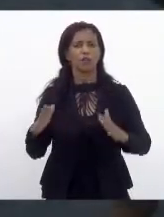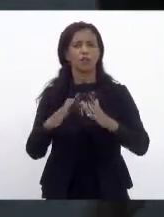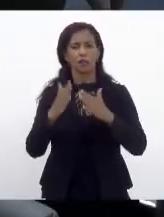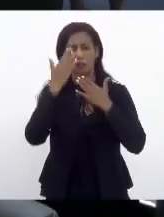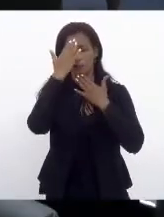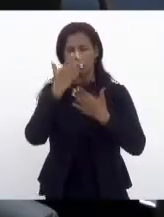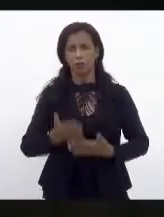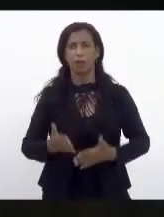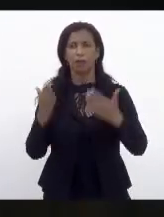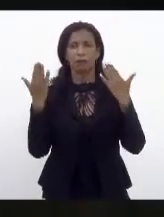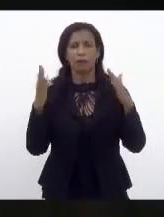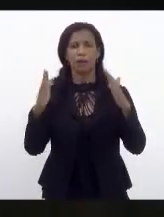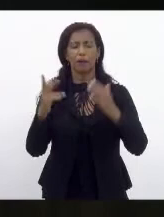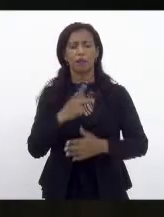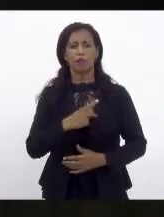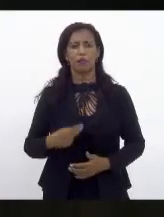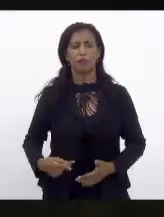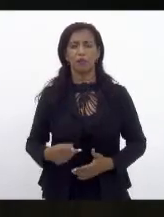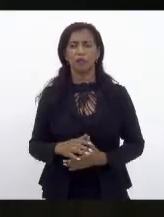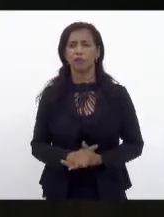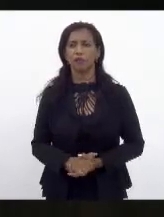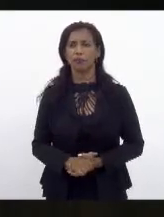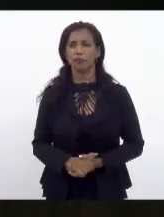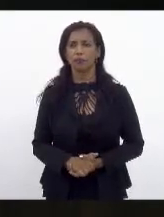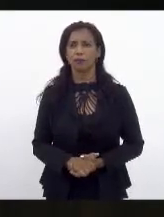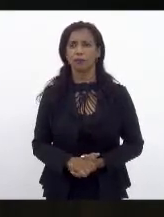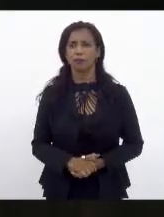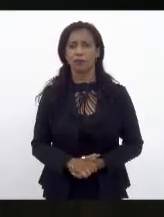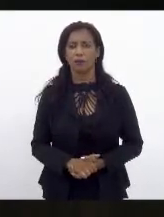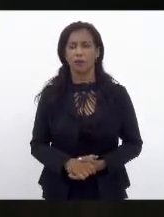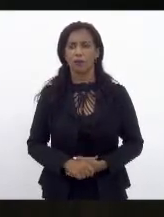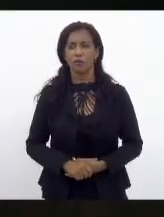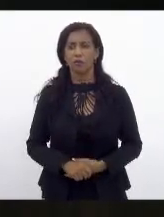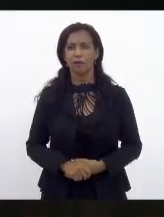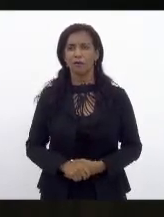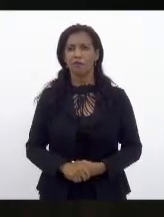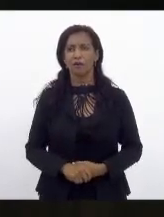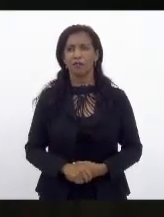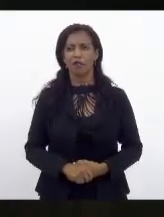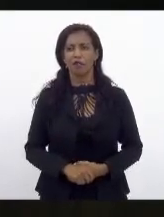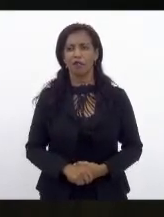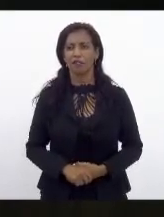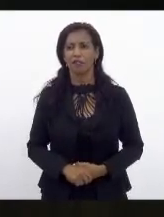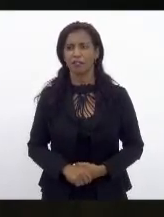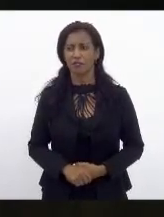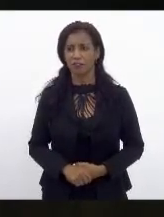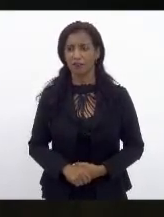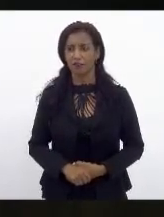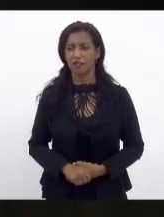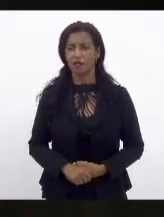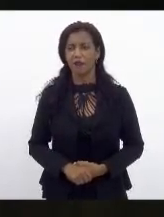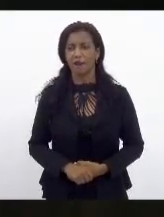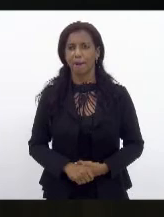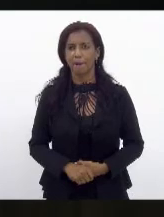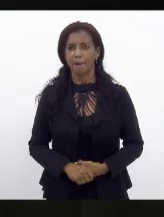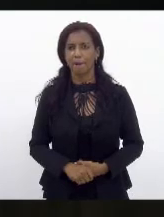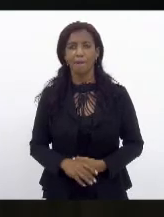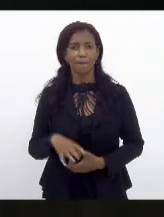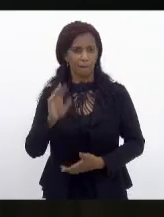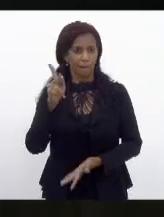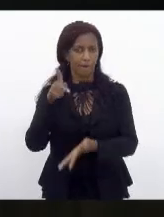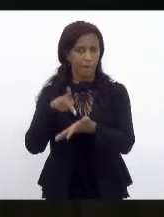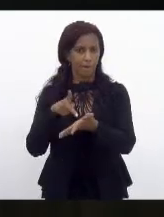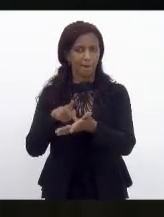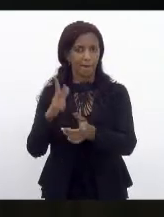deputado Tia Ju. Parabéns, presidente. Presidente da Comissão de Servidores, já dou a palavra. É, de fato,